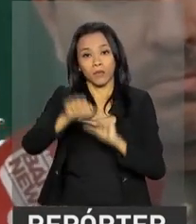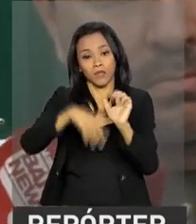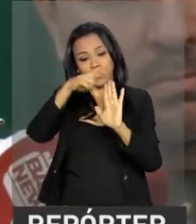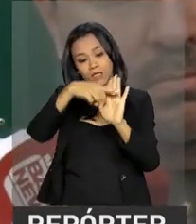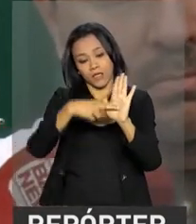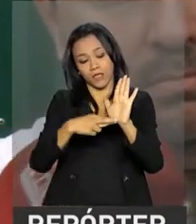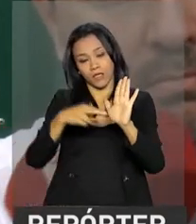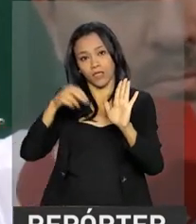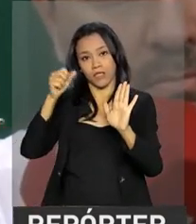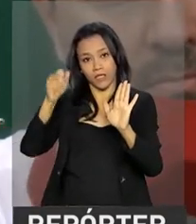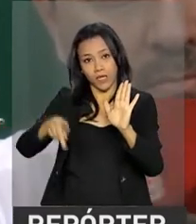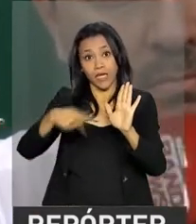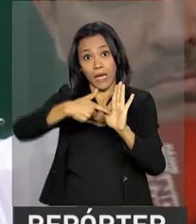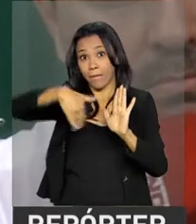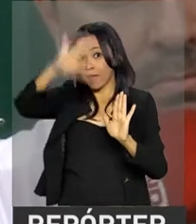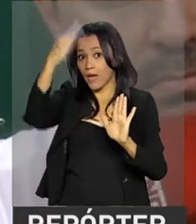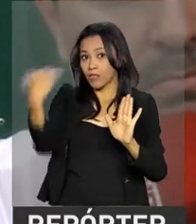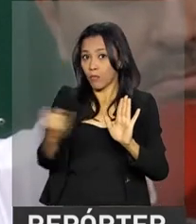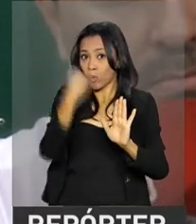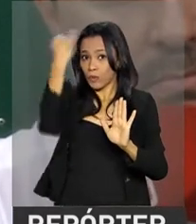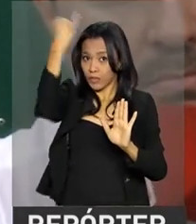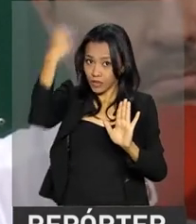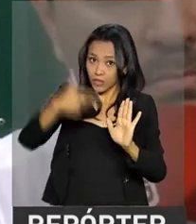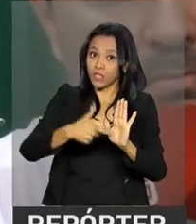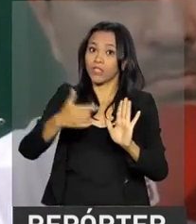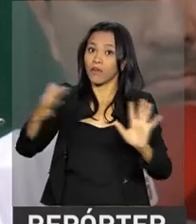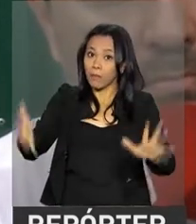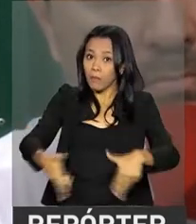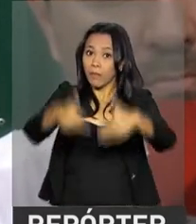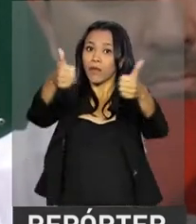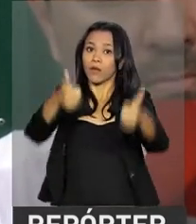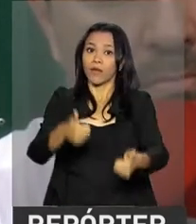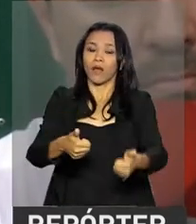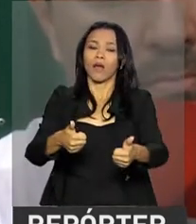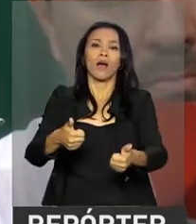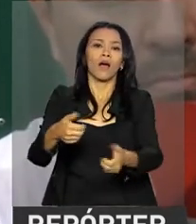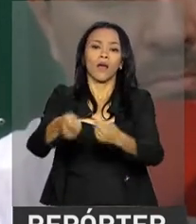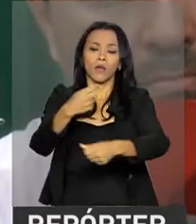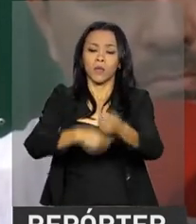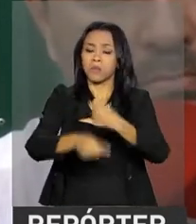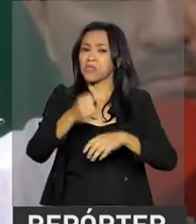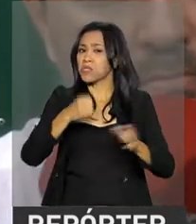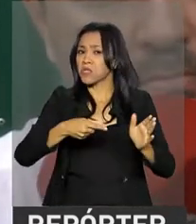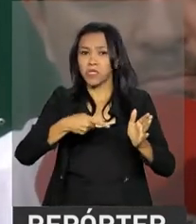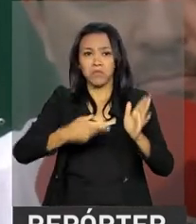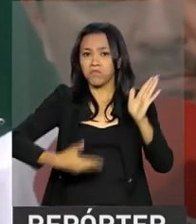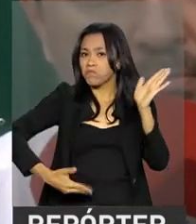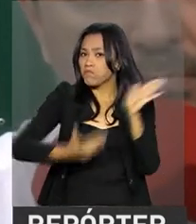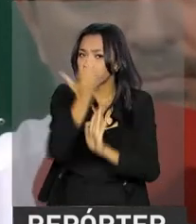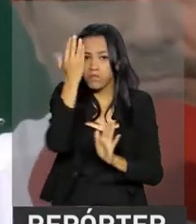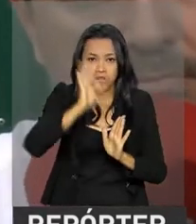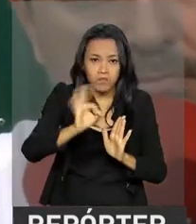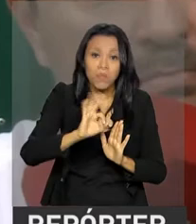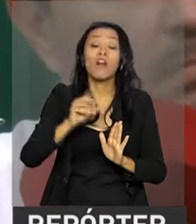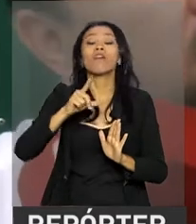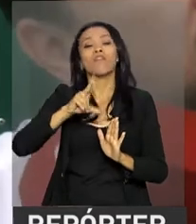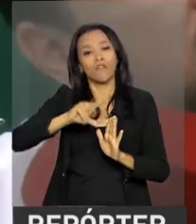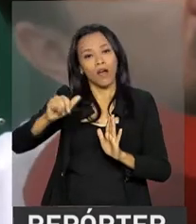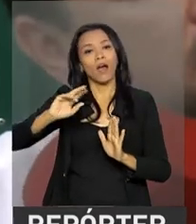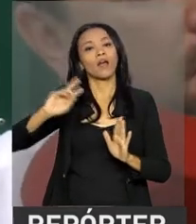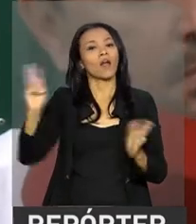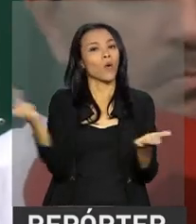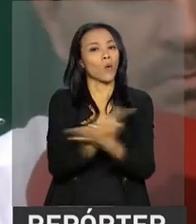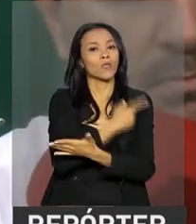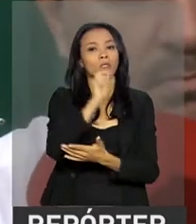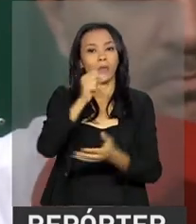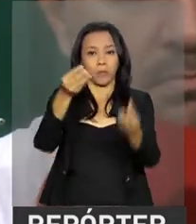todas aquelas que foram promovidos e quer usar essa melhora na economia que a reforma não for aprovada nós temos um grande prejuízo na nossa economia e